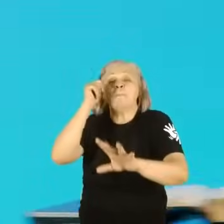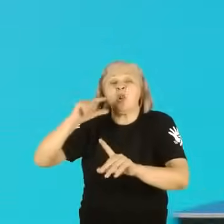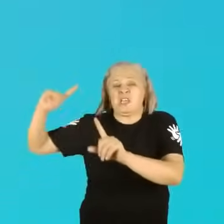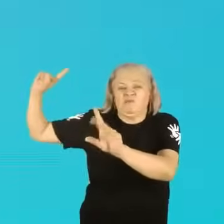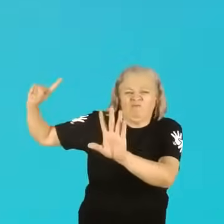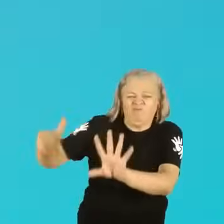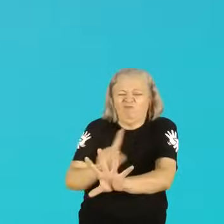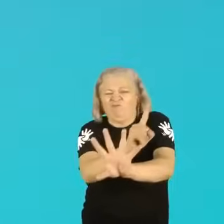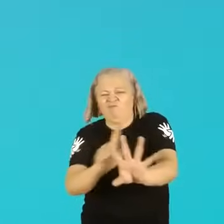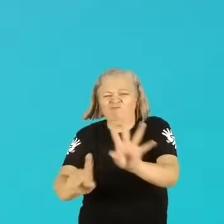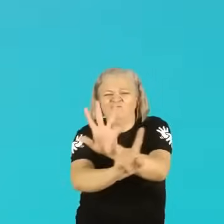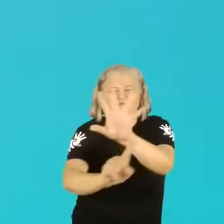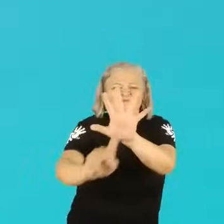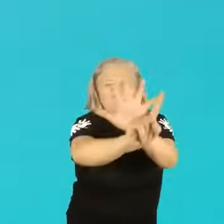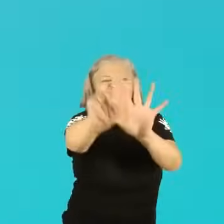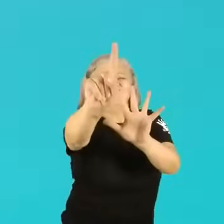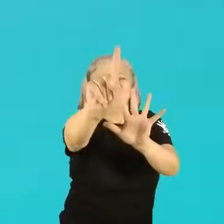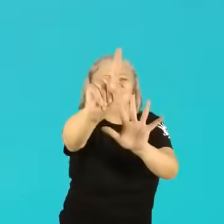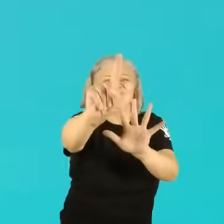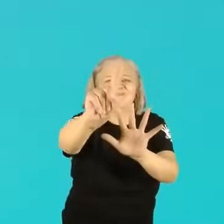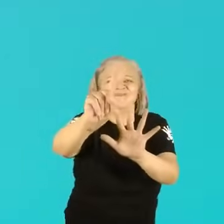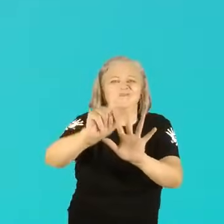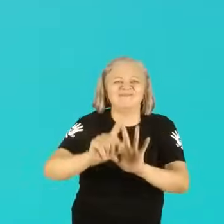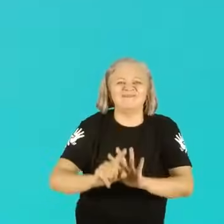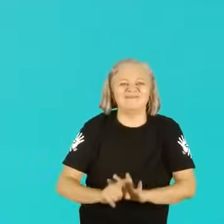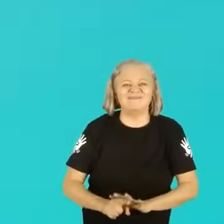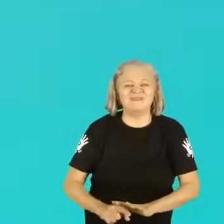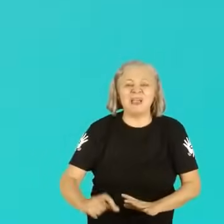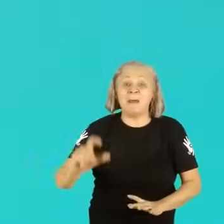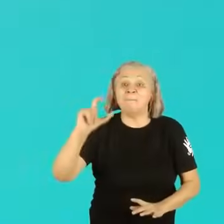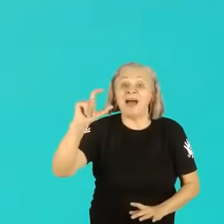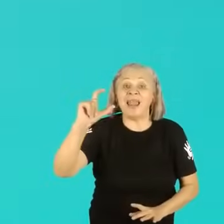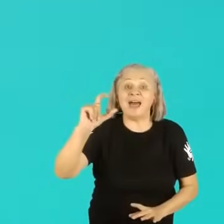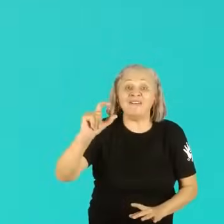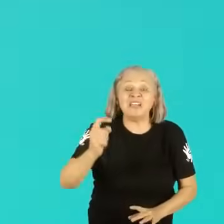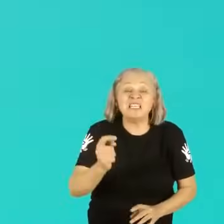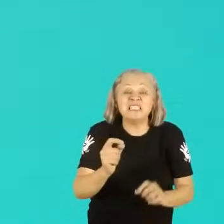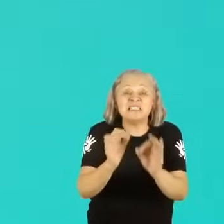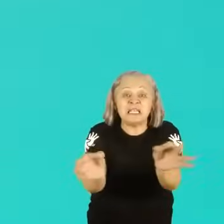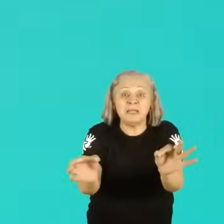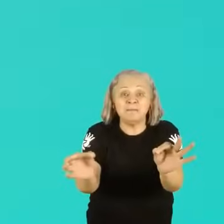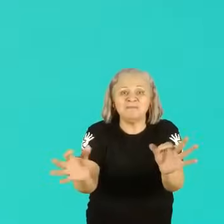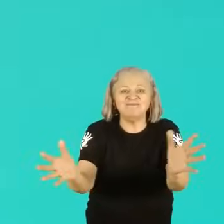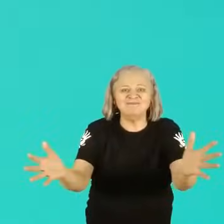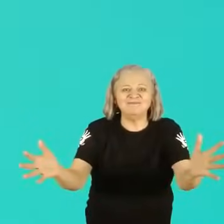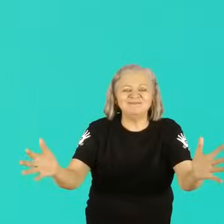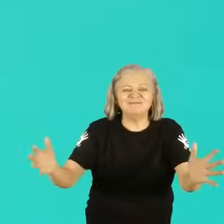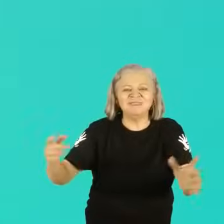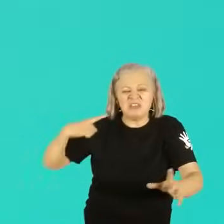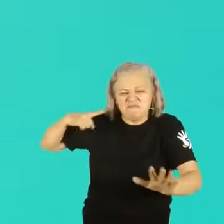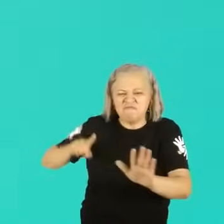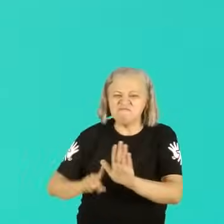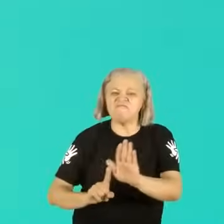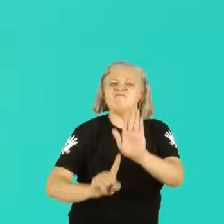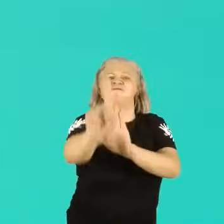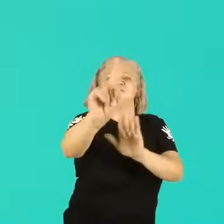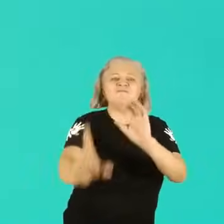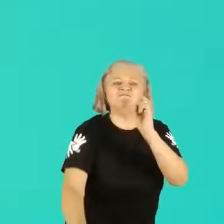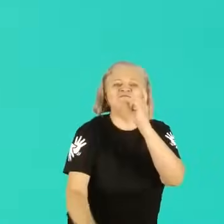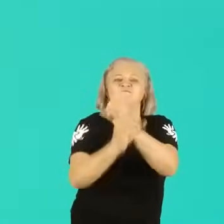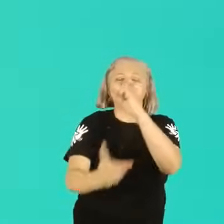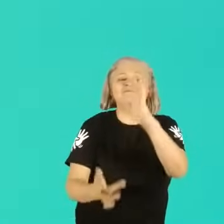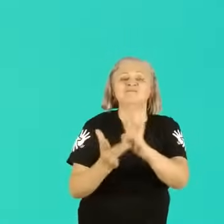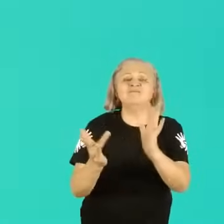palavra, ela encontra força para rompê-la. Meu irmão, Deus te trouxe aqui, Deus colocou você